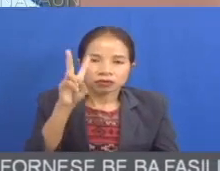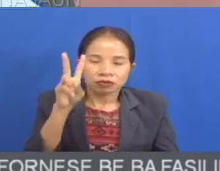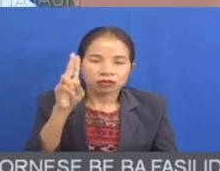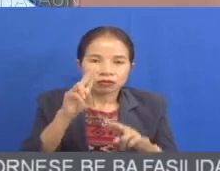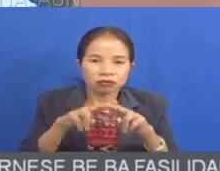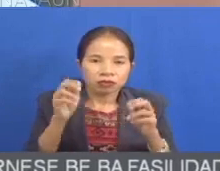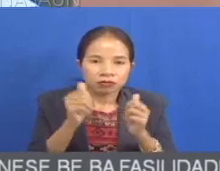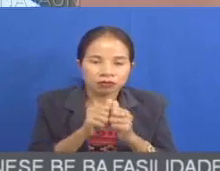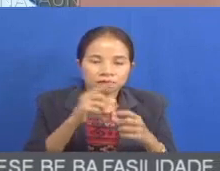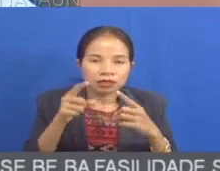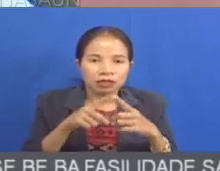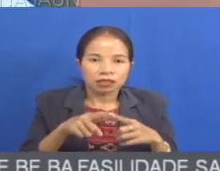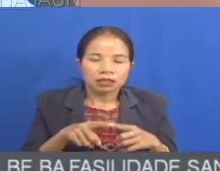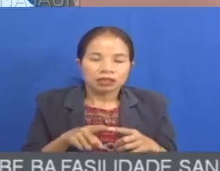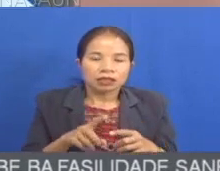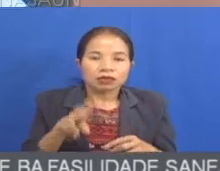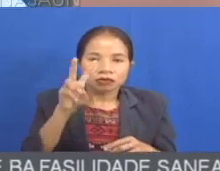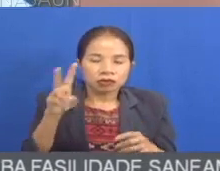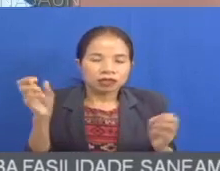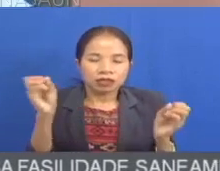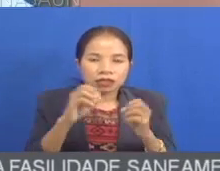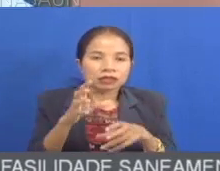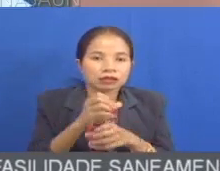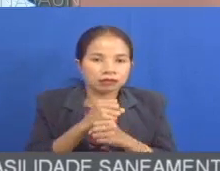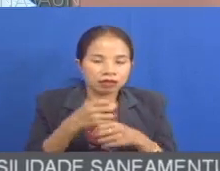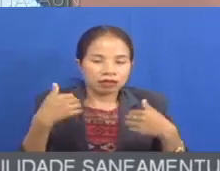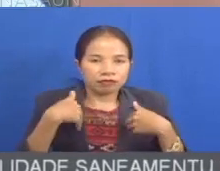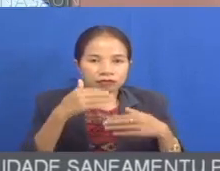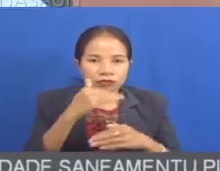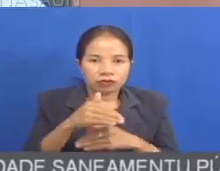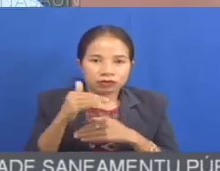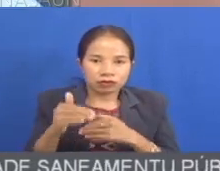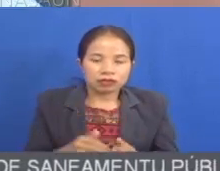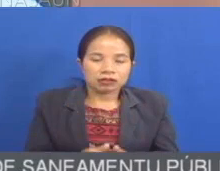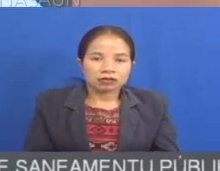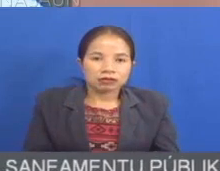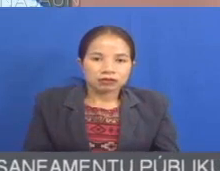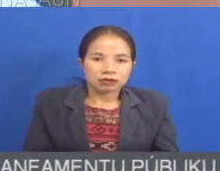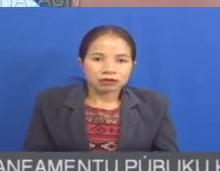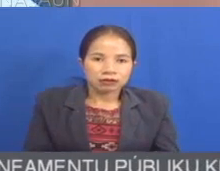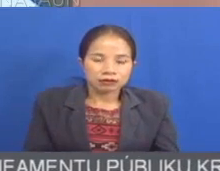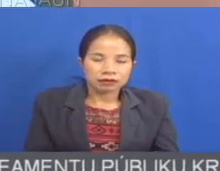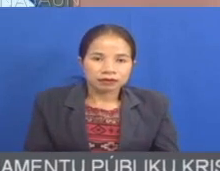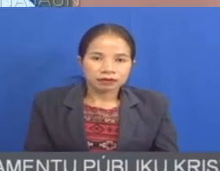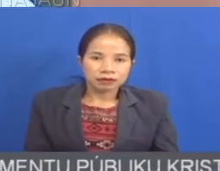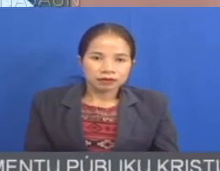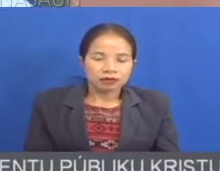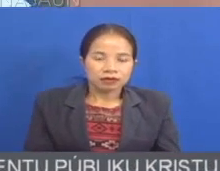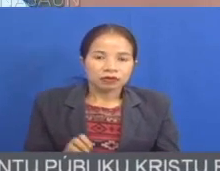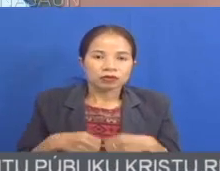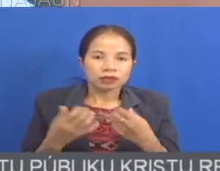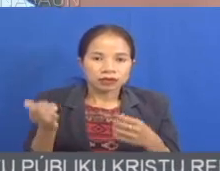anira parte rua la simumalu, ia processo a conciliação, o ensino ser